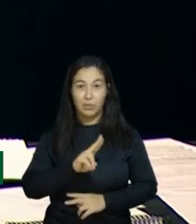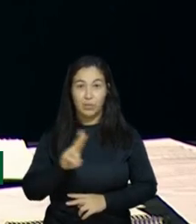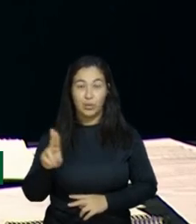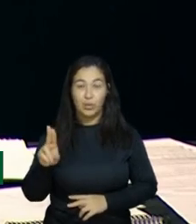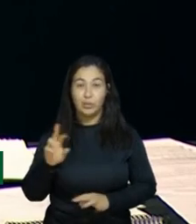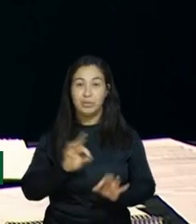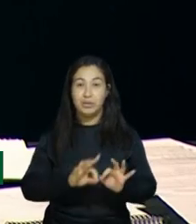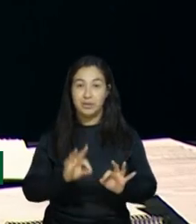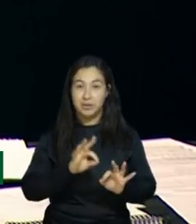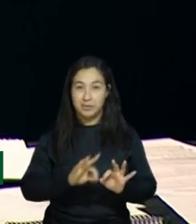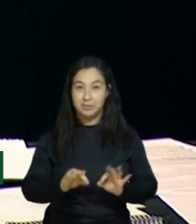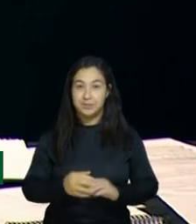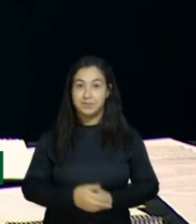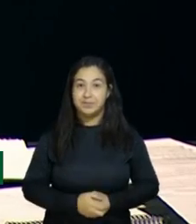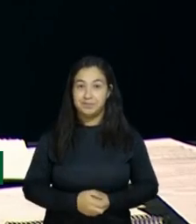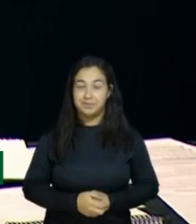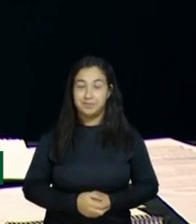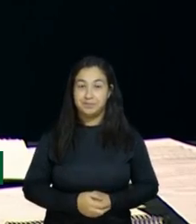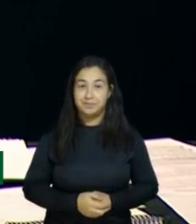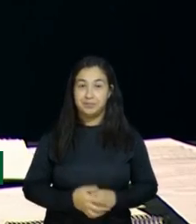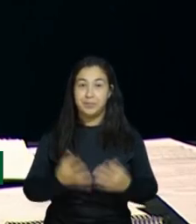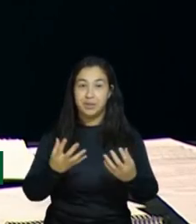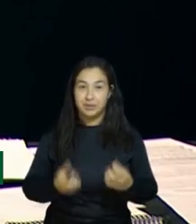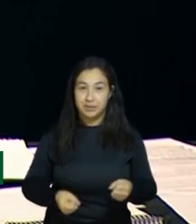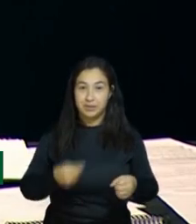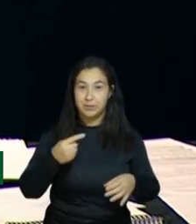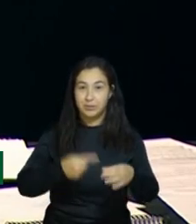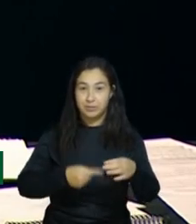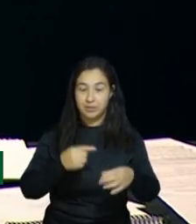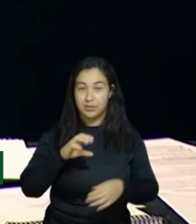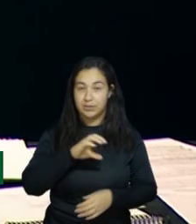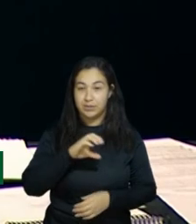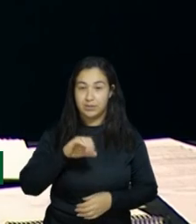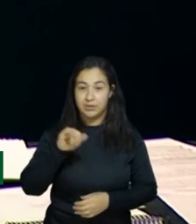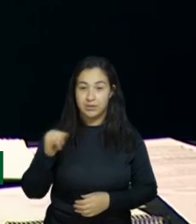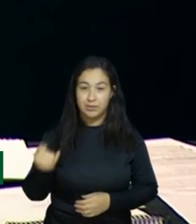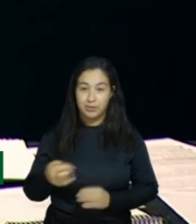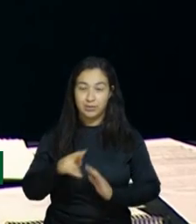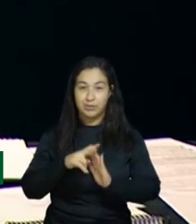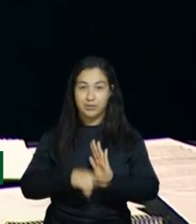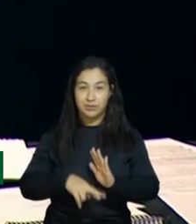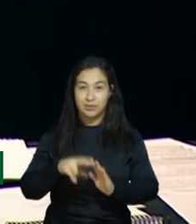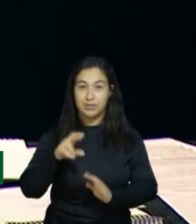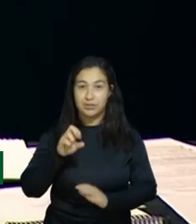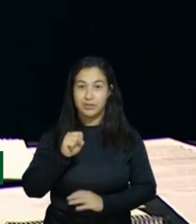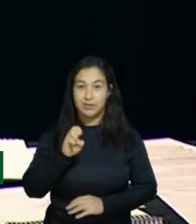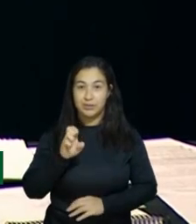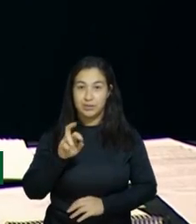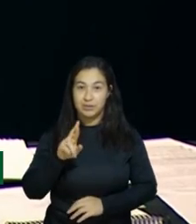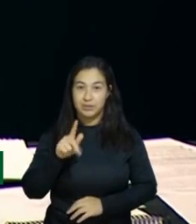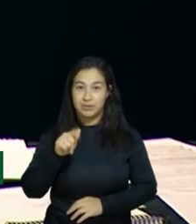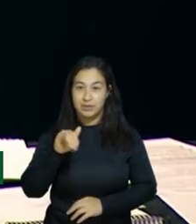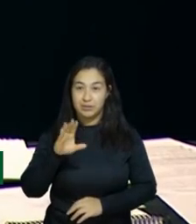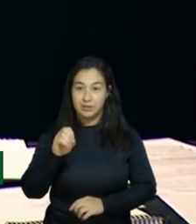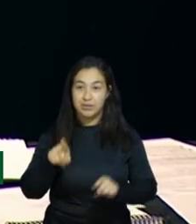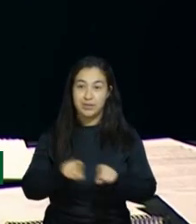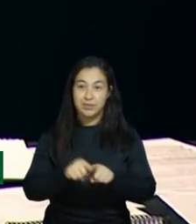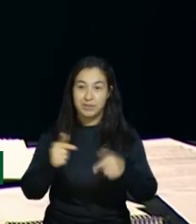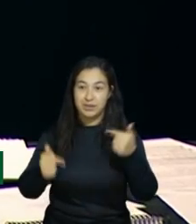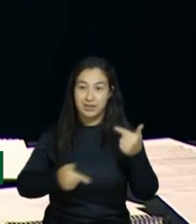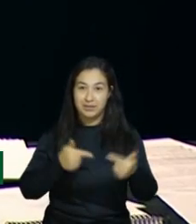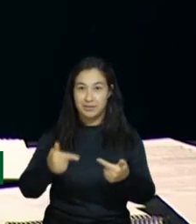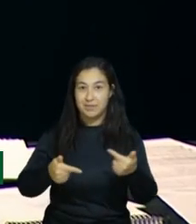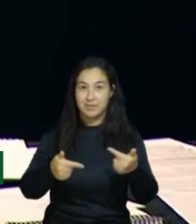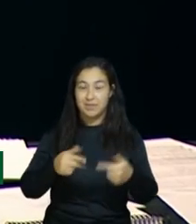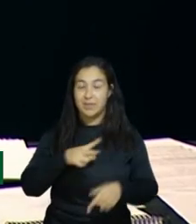com pareceres favoráveis das comissões de Constituição e Justiça, relatoria deputado Sérgio Guimarães, Comissão de Trabalho, Administração e Serviço Público, relatoria